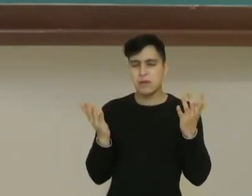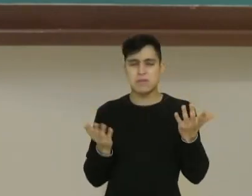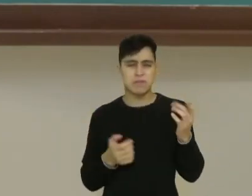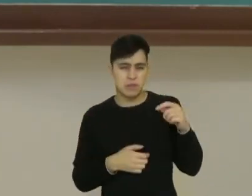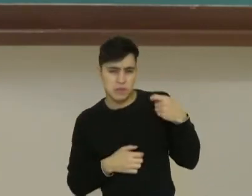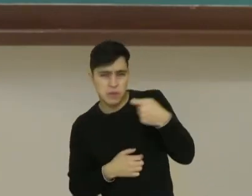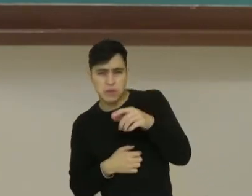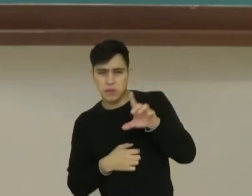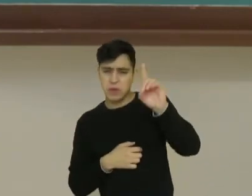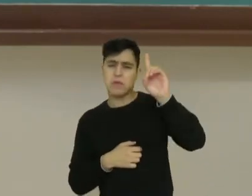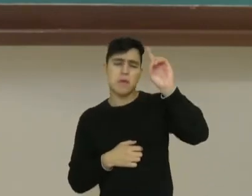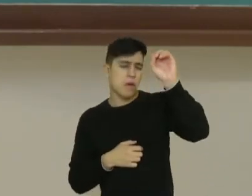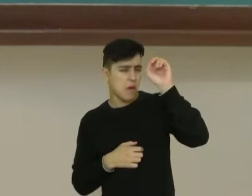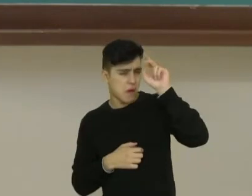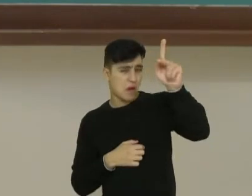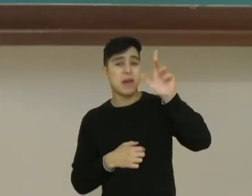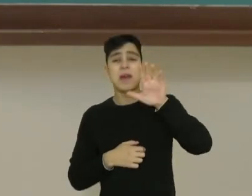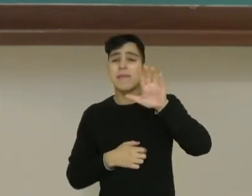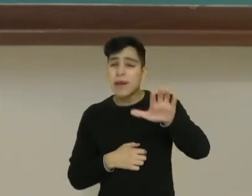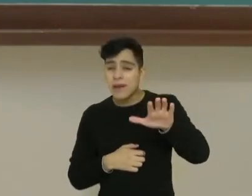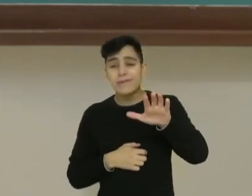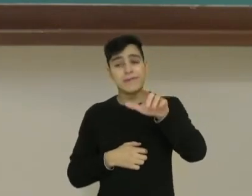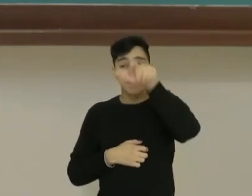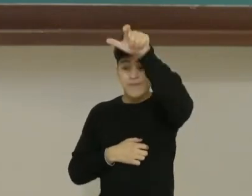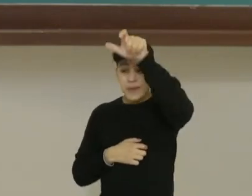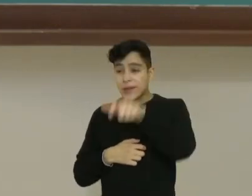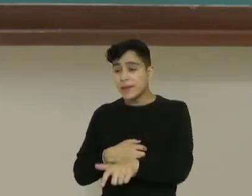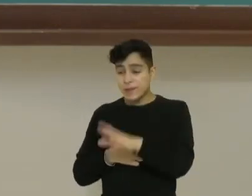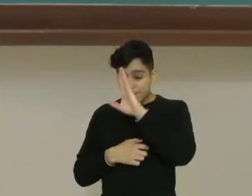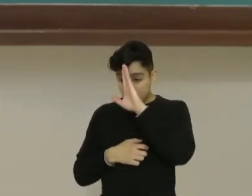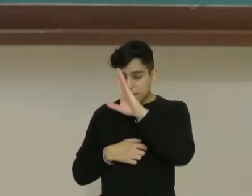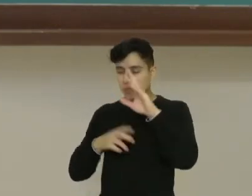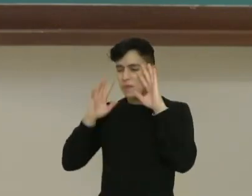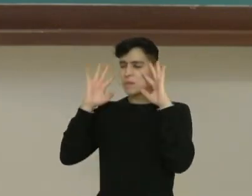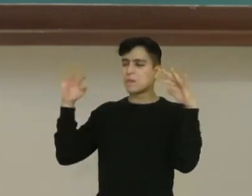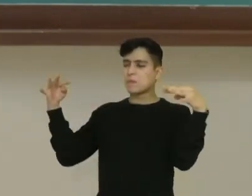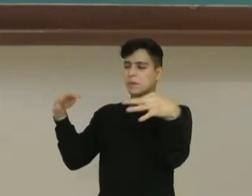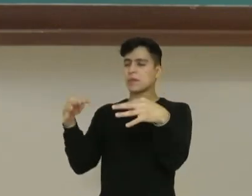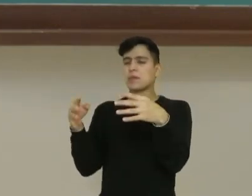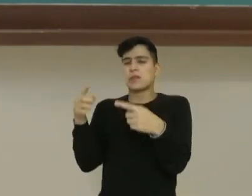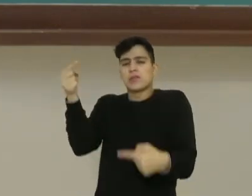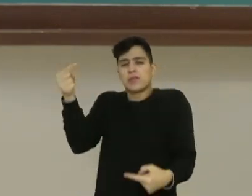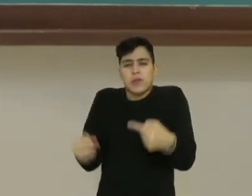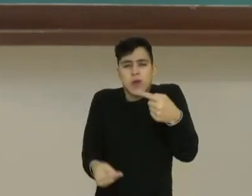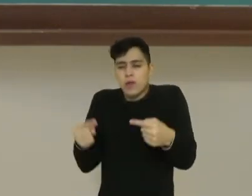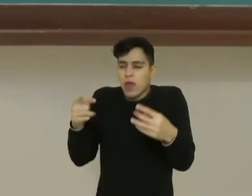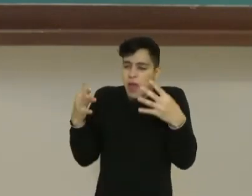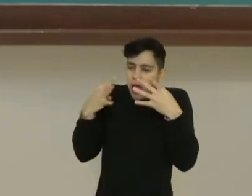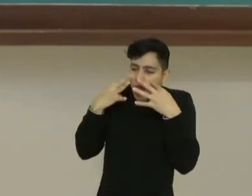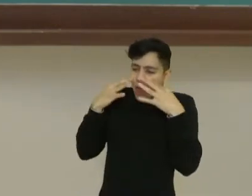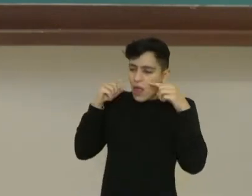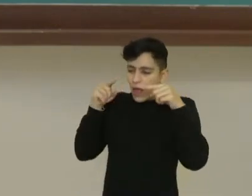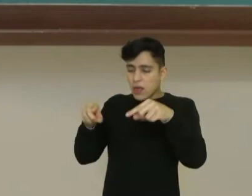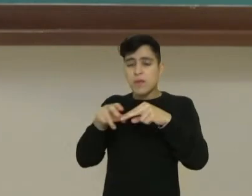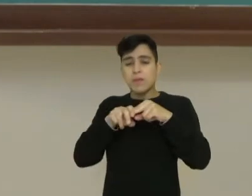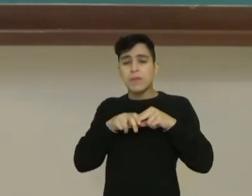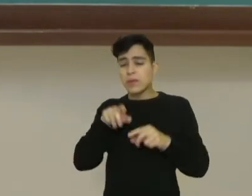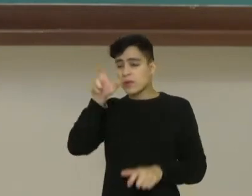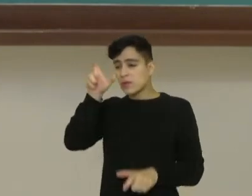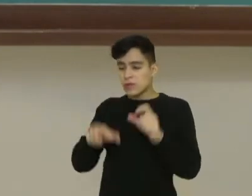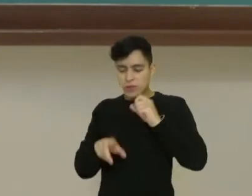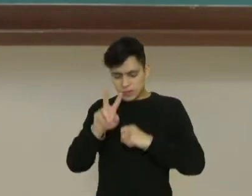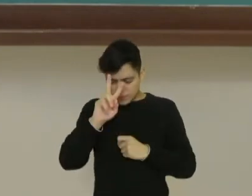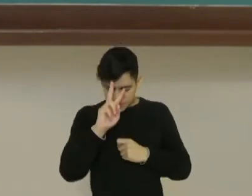negava Deus, mas buscava colocar o homem no centro dessa discussão. E por conta disso foi mudando o pensamento das pessoas,